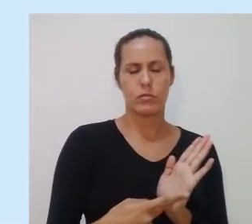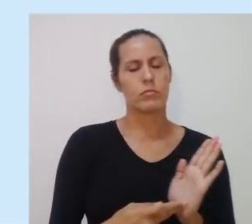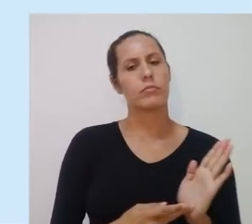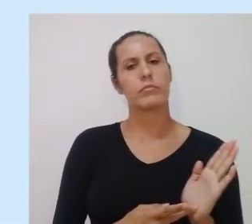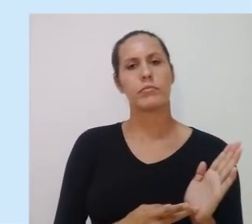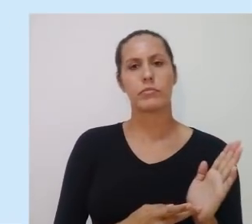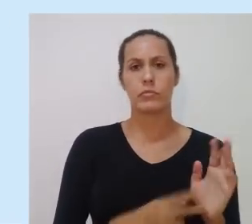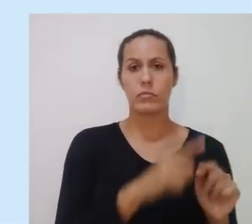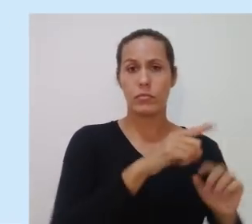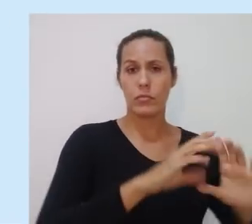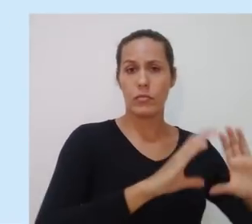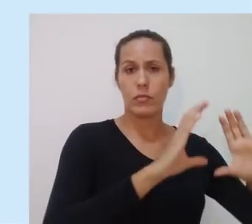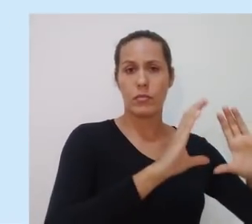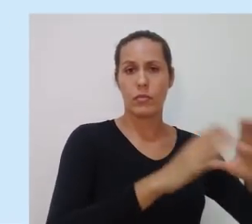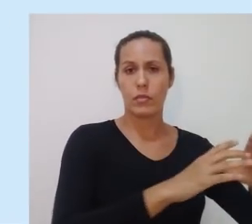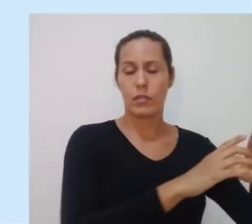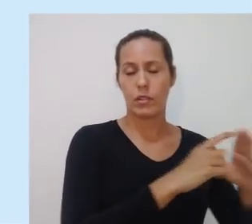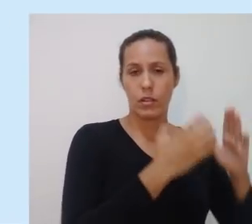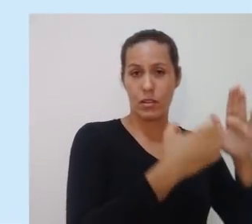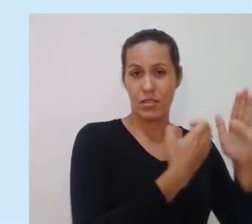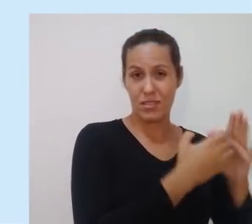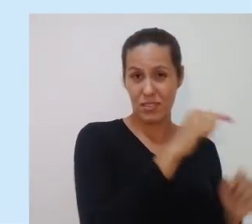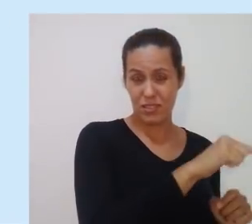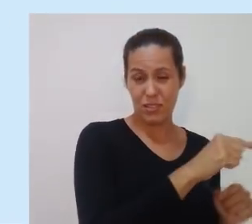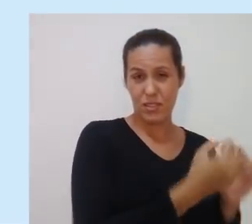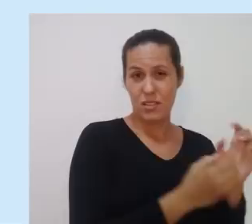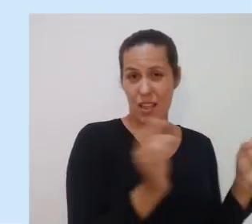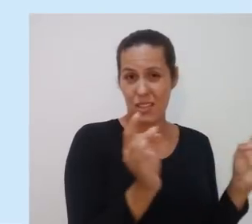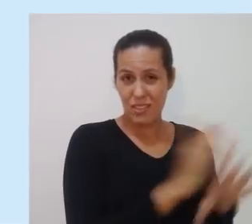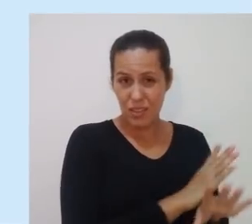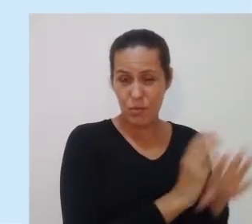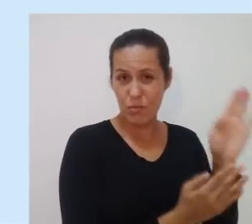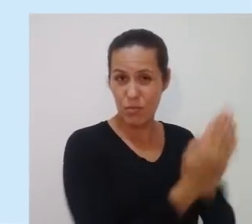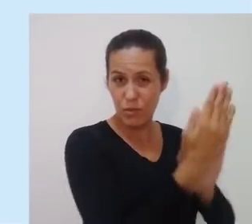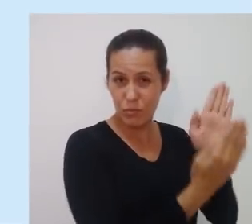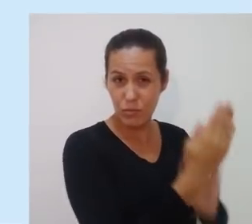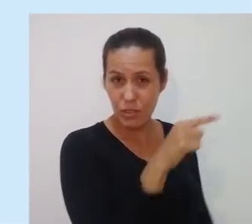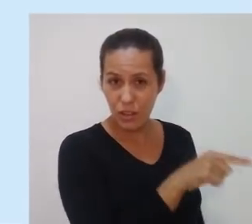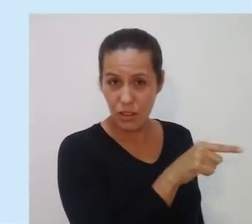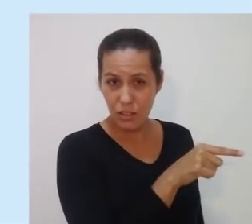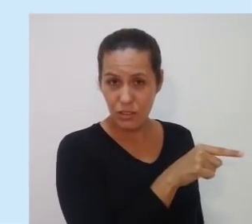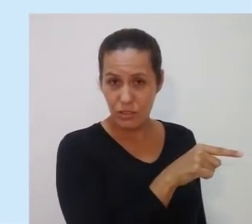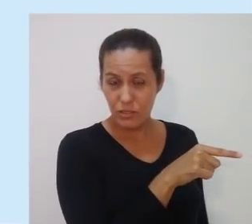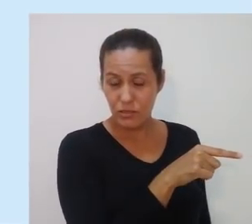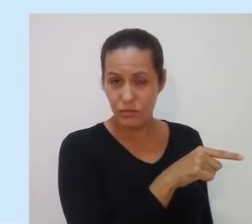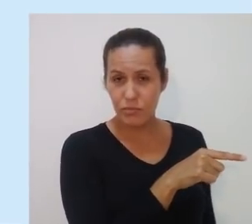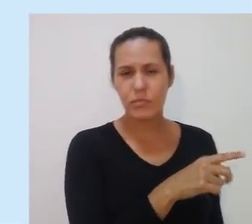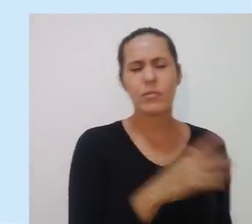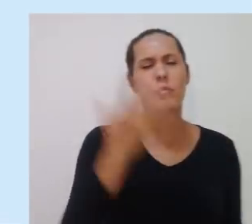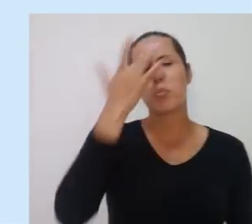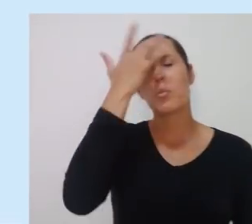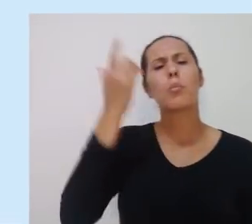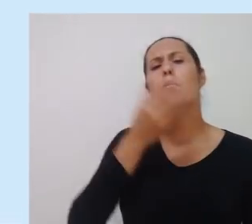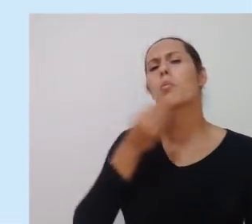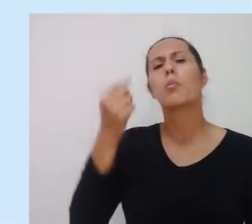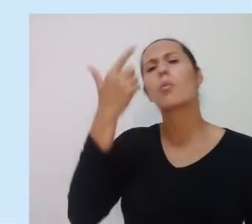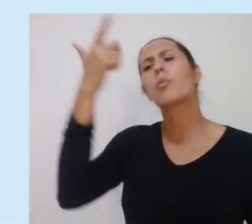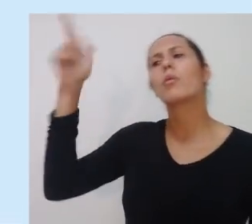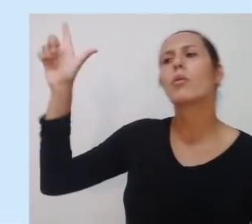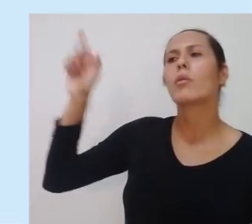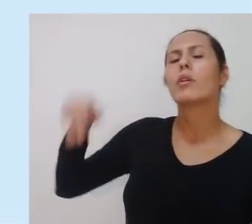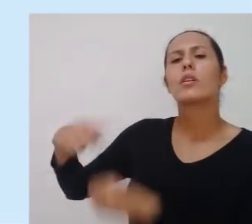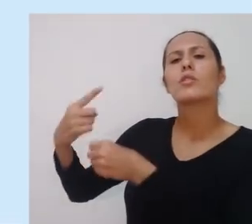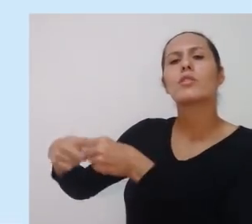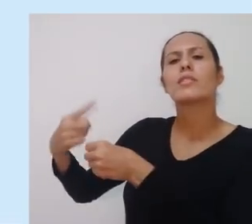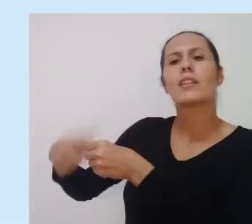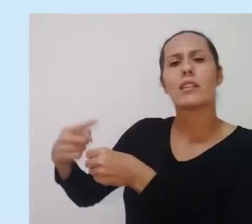uma poesia, a editora está pronta para publicar o seu poema? O cara que